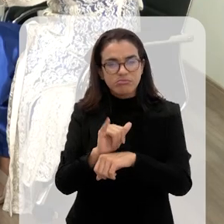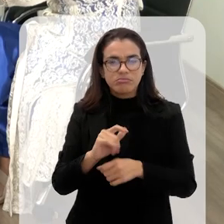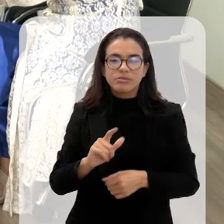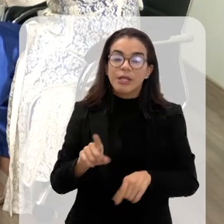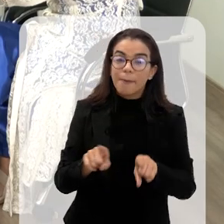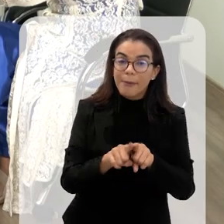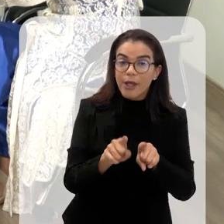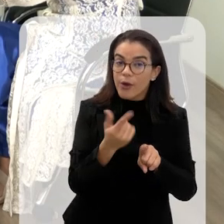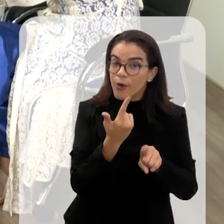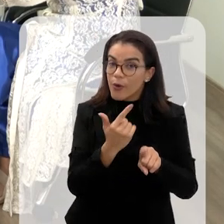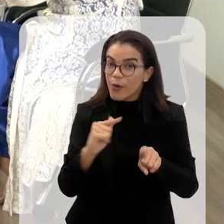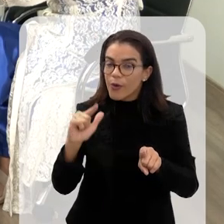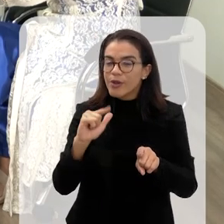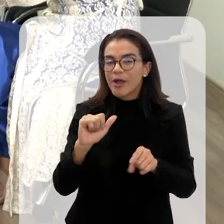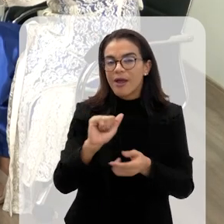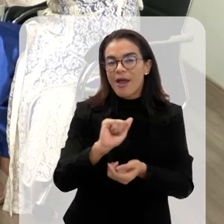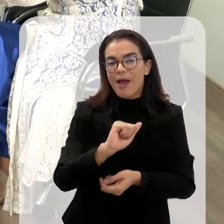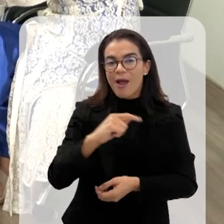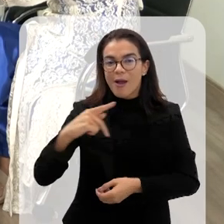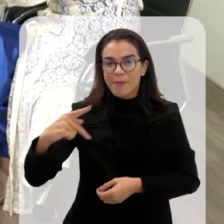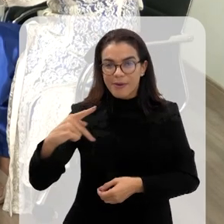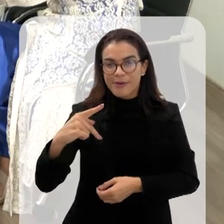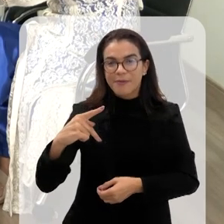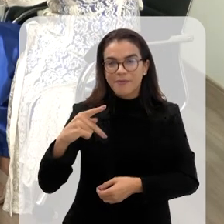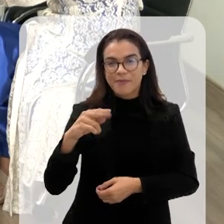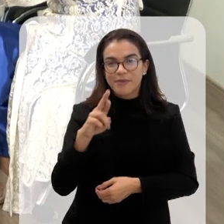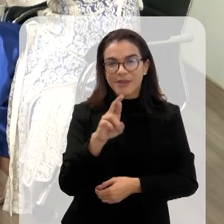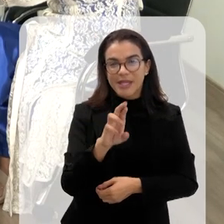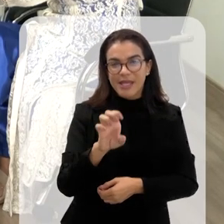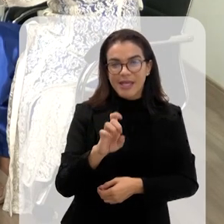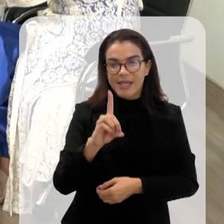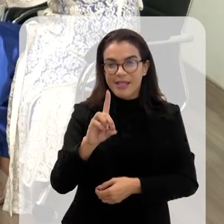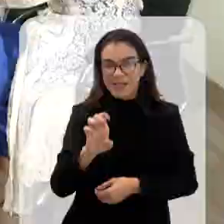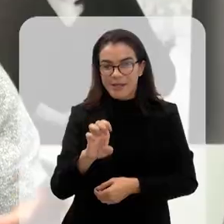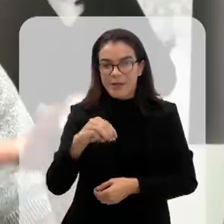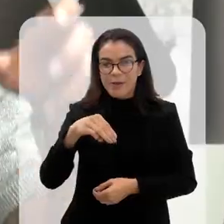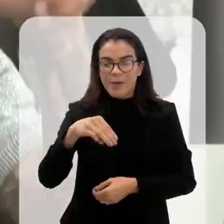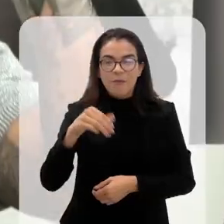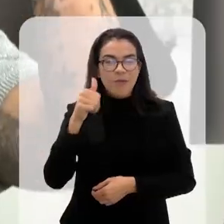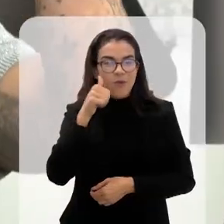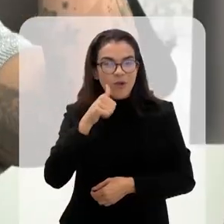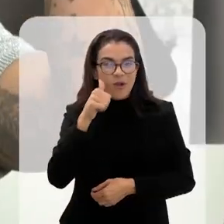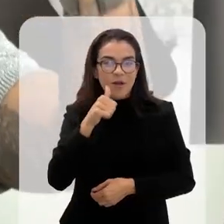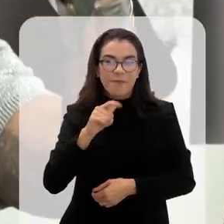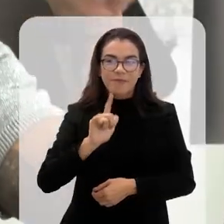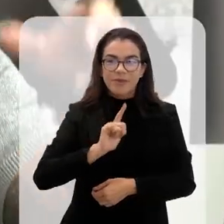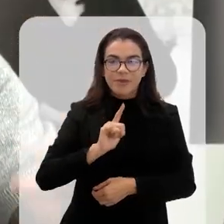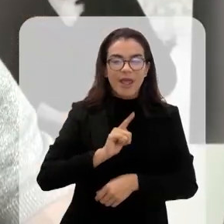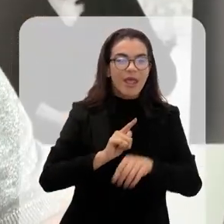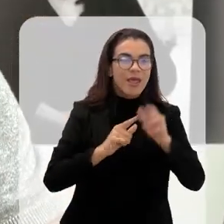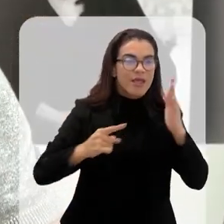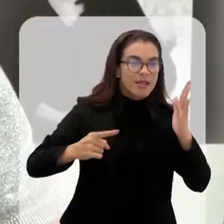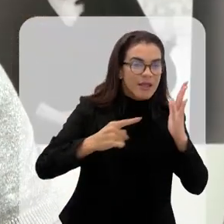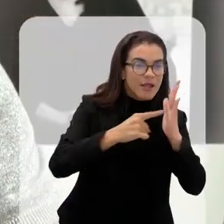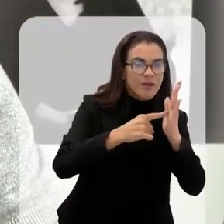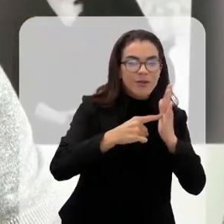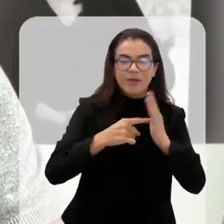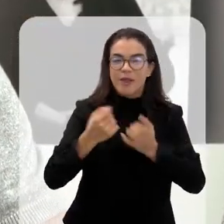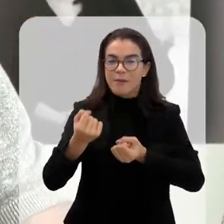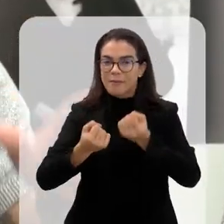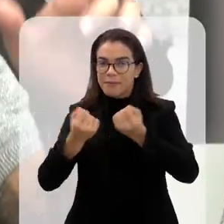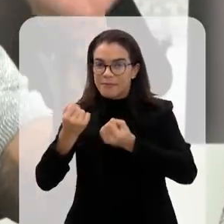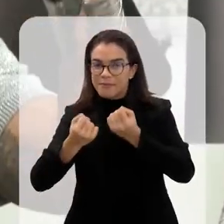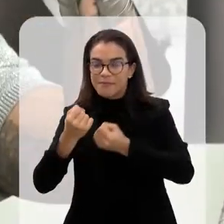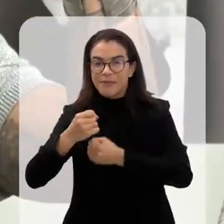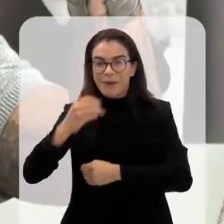E existe também o aplicativo Rede Mulher do governo do estado, que você tem lá o RO online, você tem Patrulha Maria